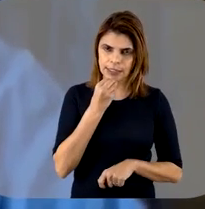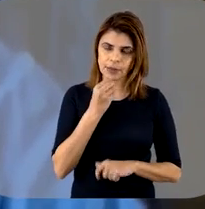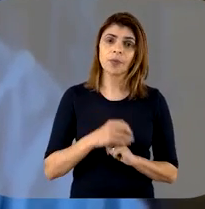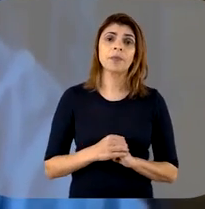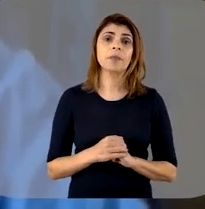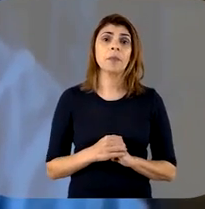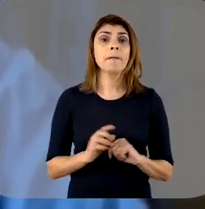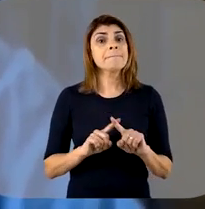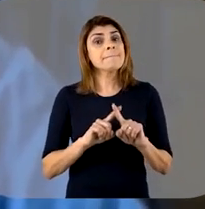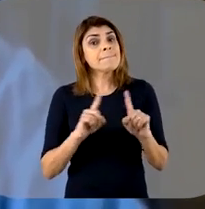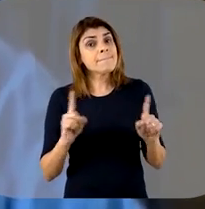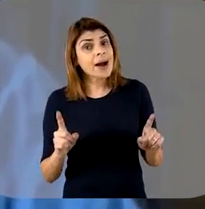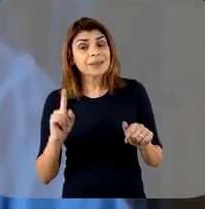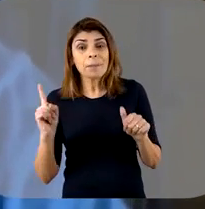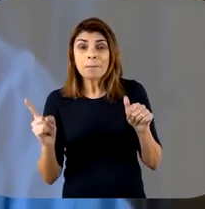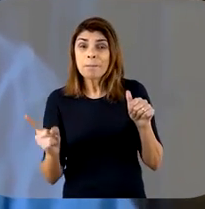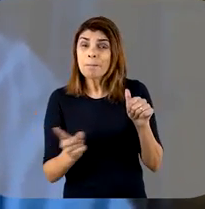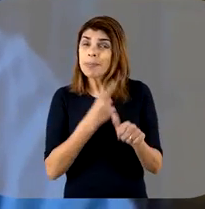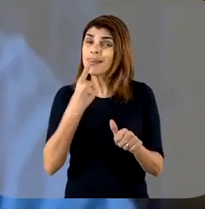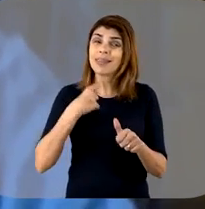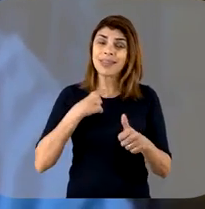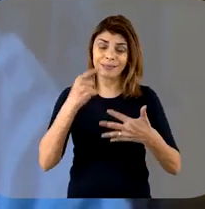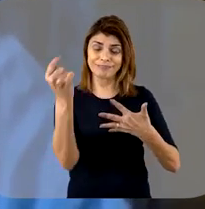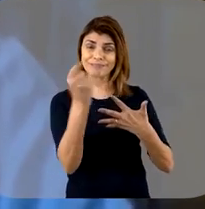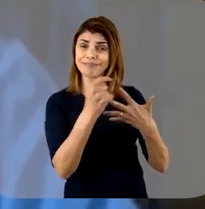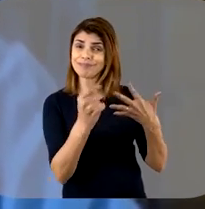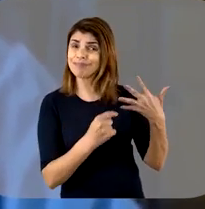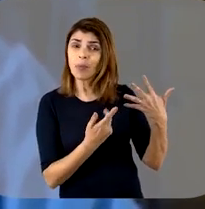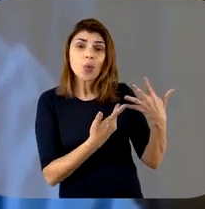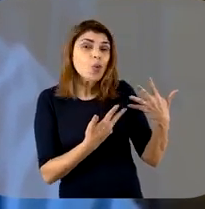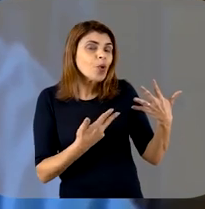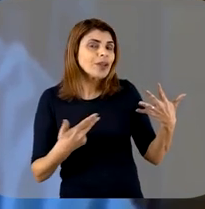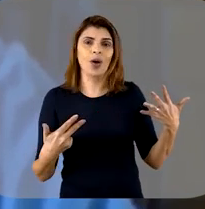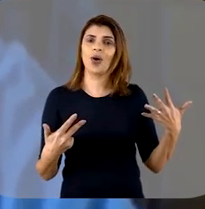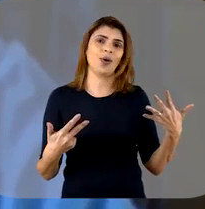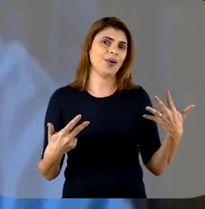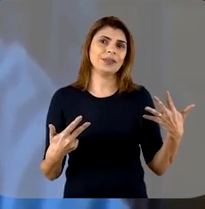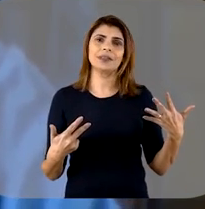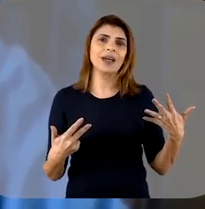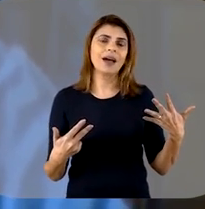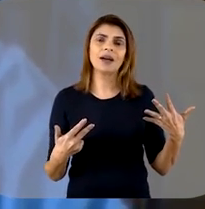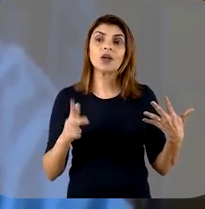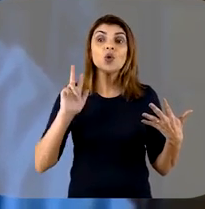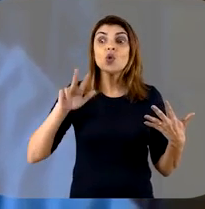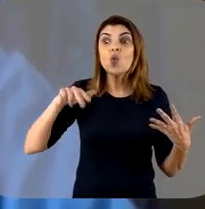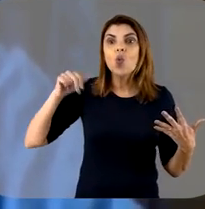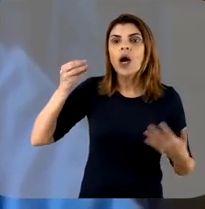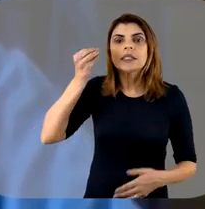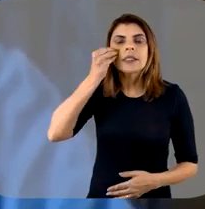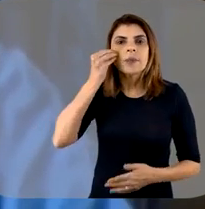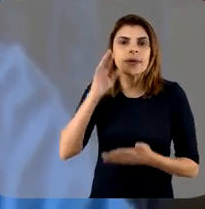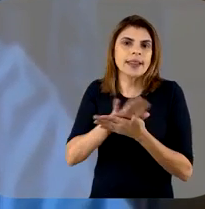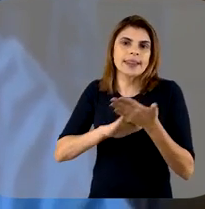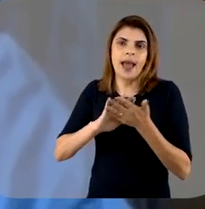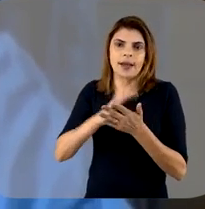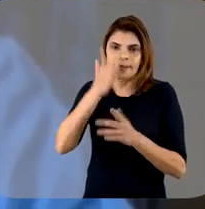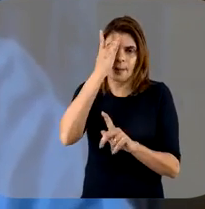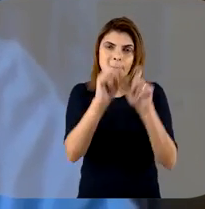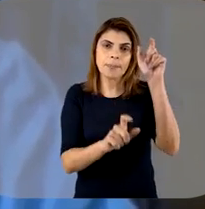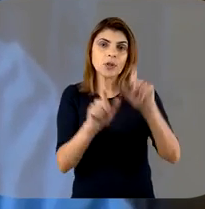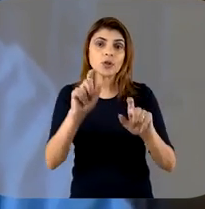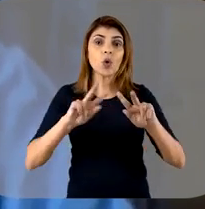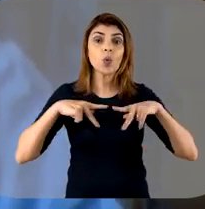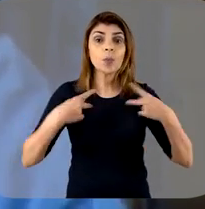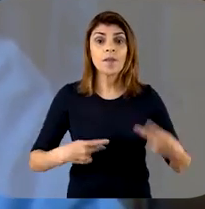Agora, primeiro, tem uma série de questões, né? Nunca se experimentou na humanidade desenvolver